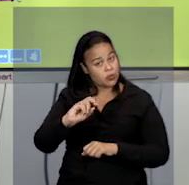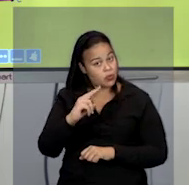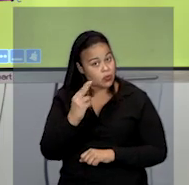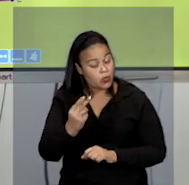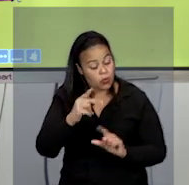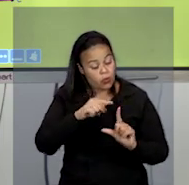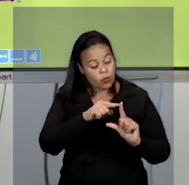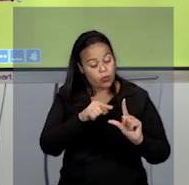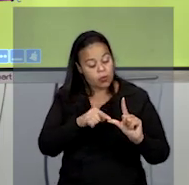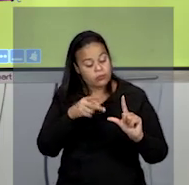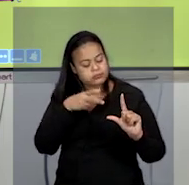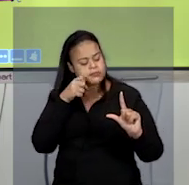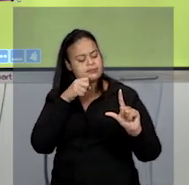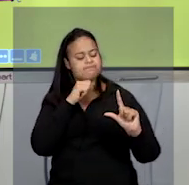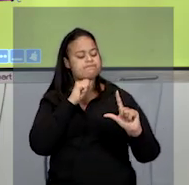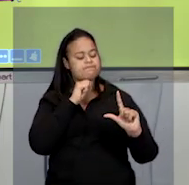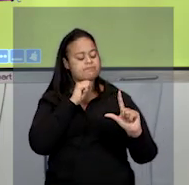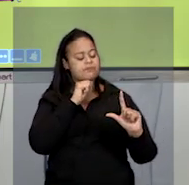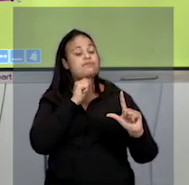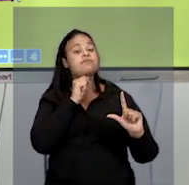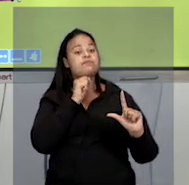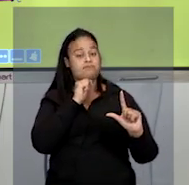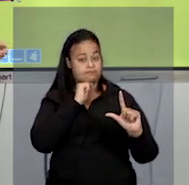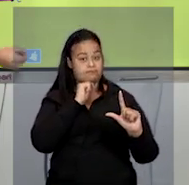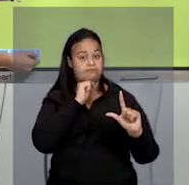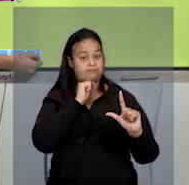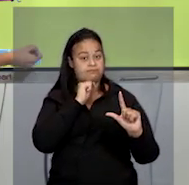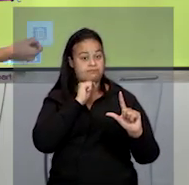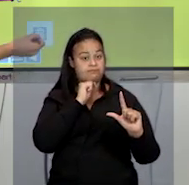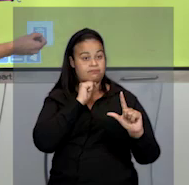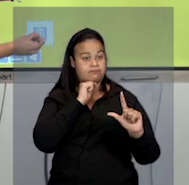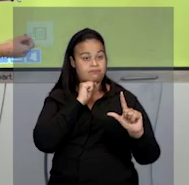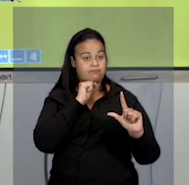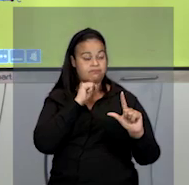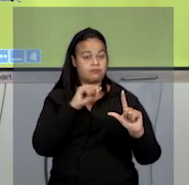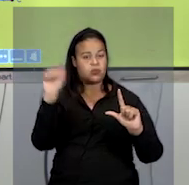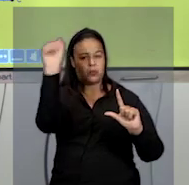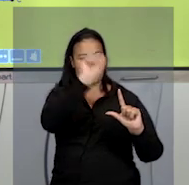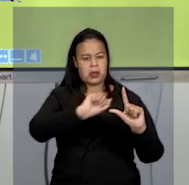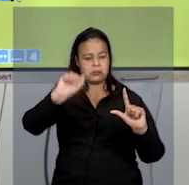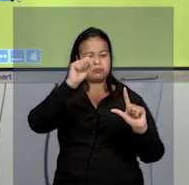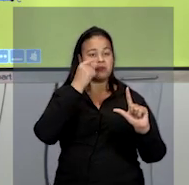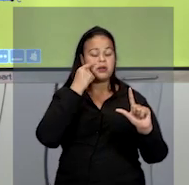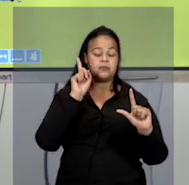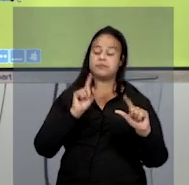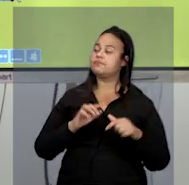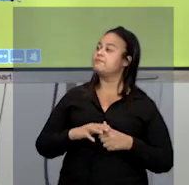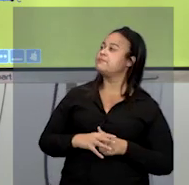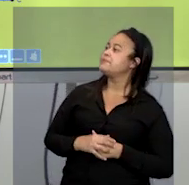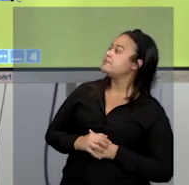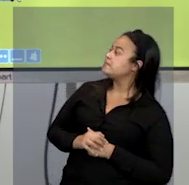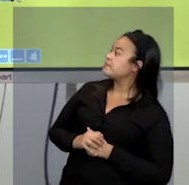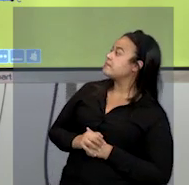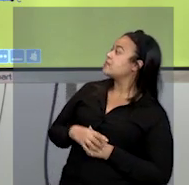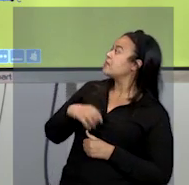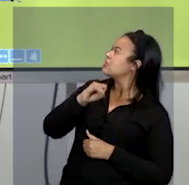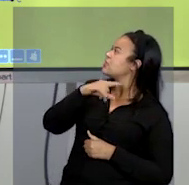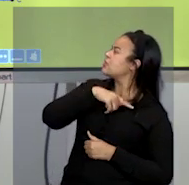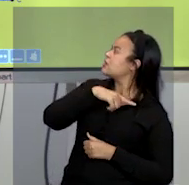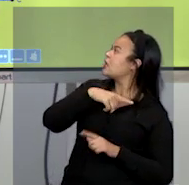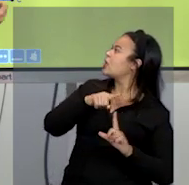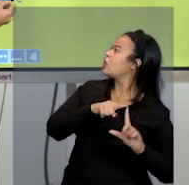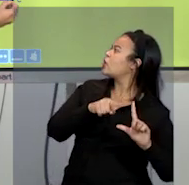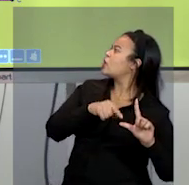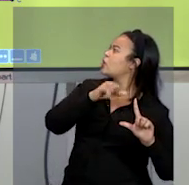graus e vai observar ele. Este lado, deixa eu apagar aqui para você entender melhor. O ângulo de 90 graus,